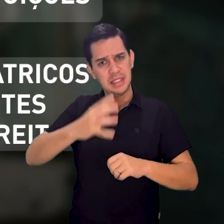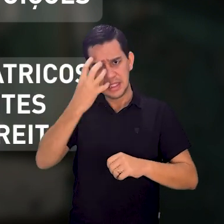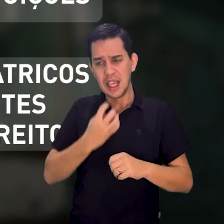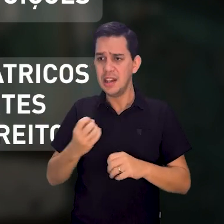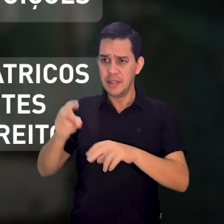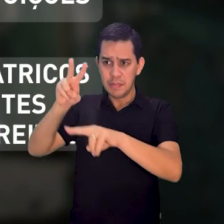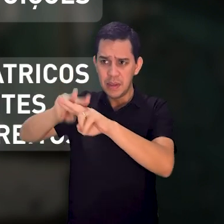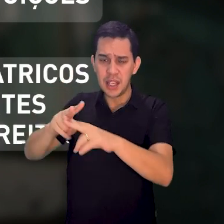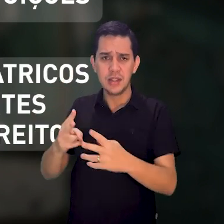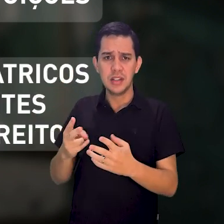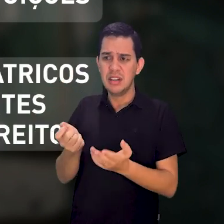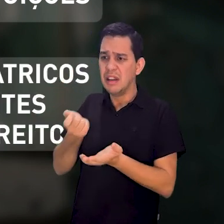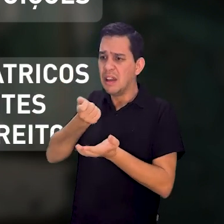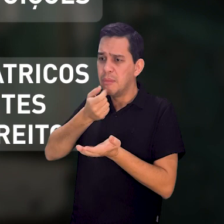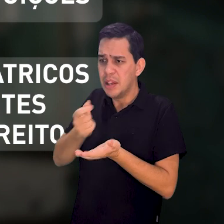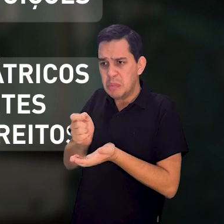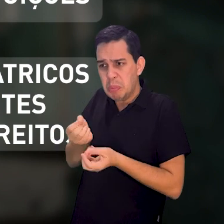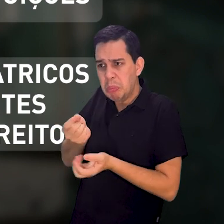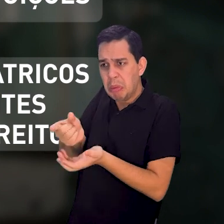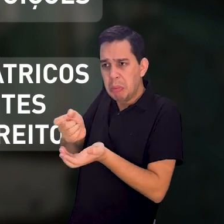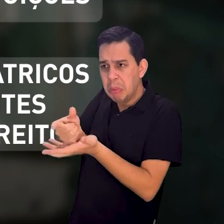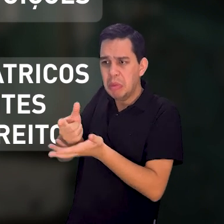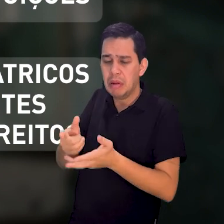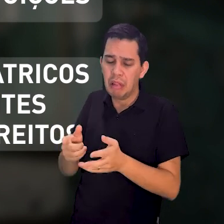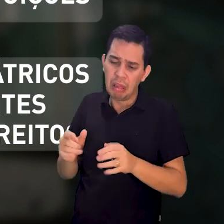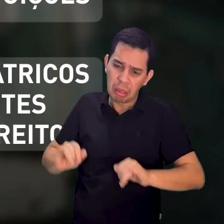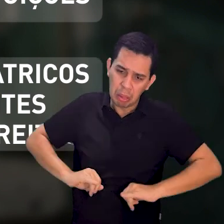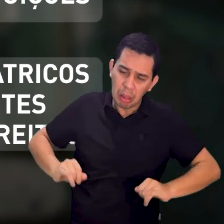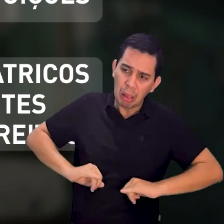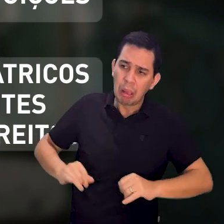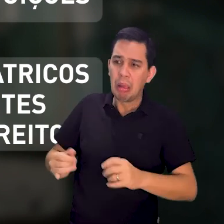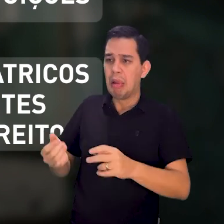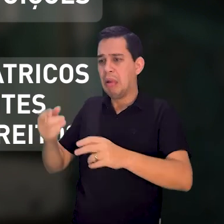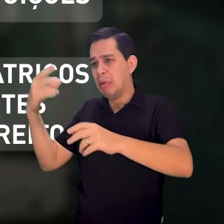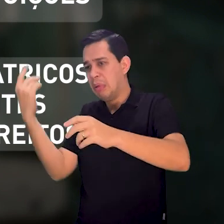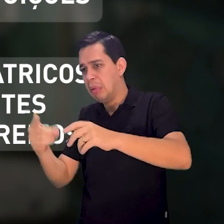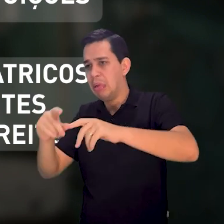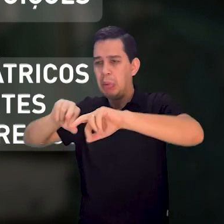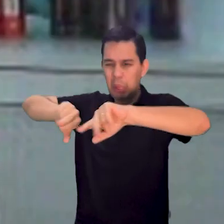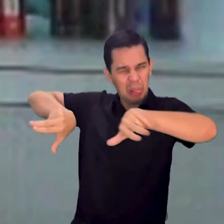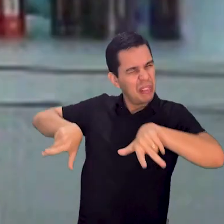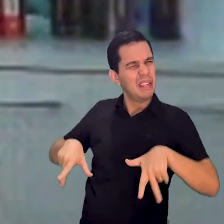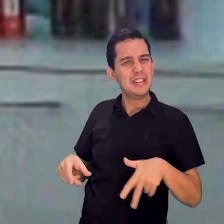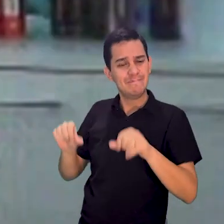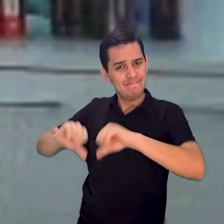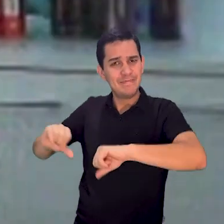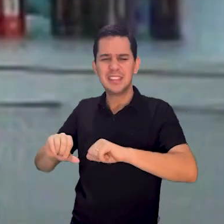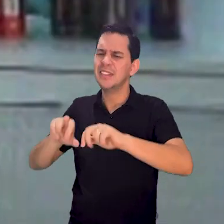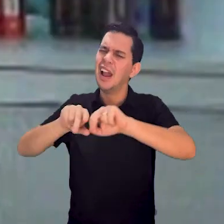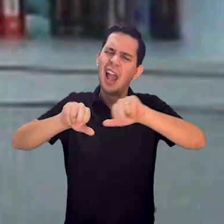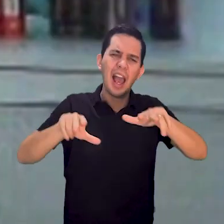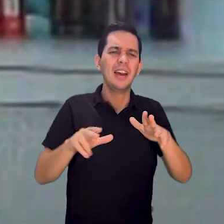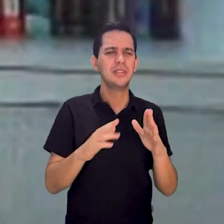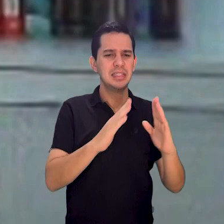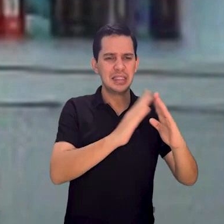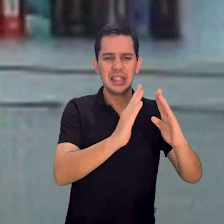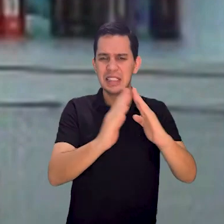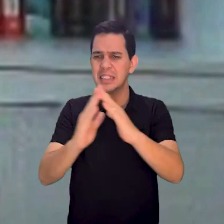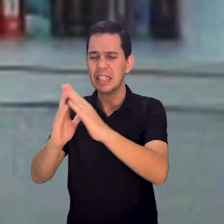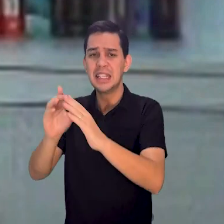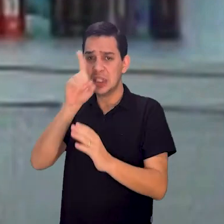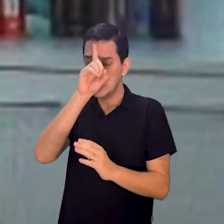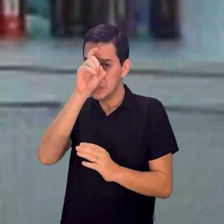sua liberdade, da sua saúde, enfim, foram submetidos a condições desumanas, como vários casos que nós temos aqui de